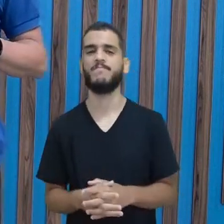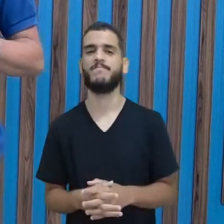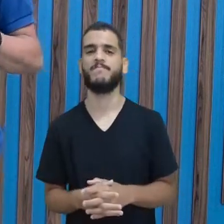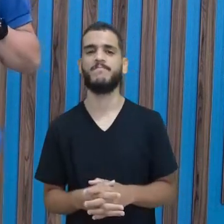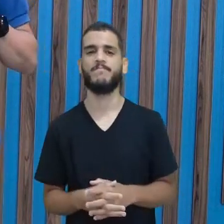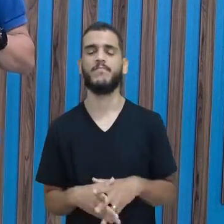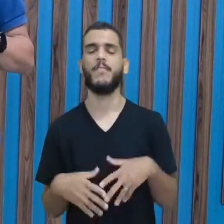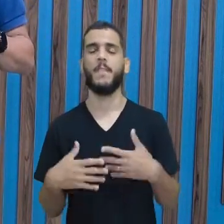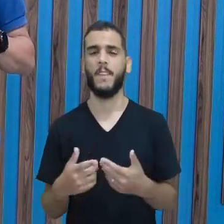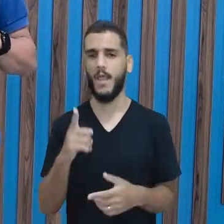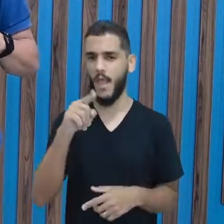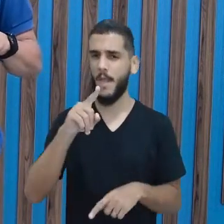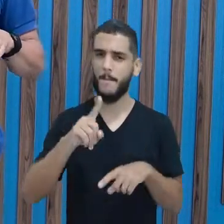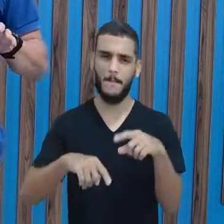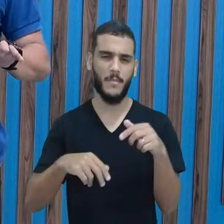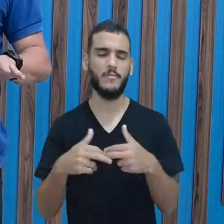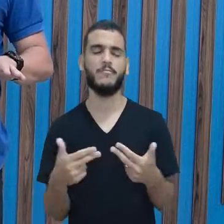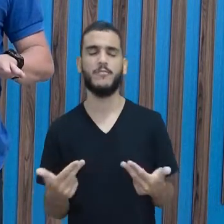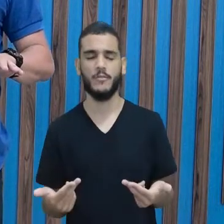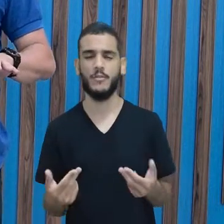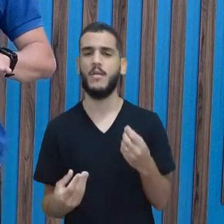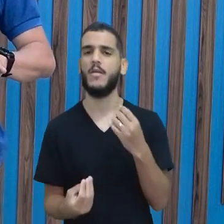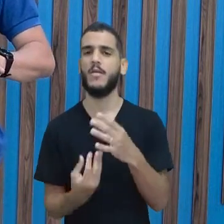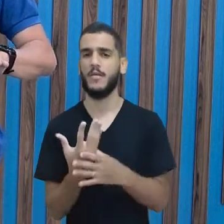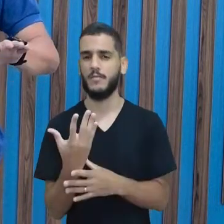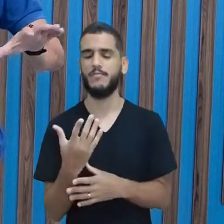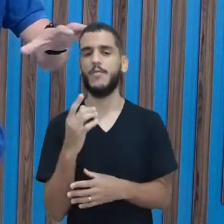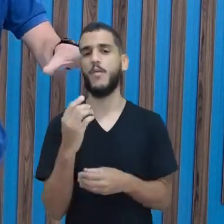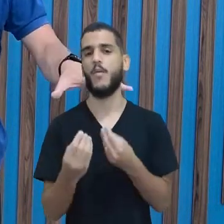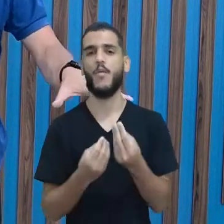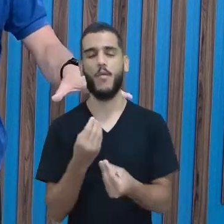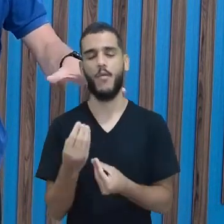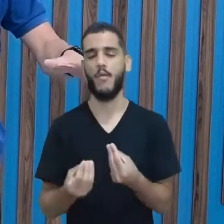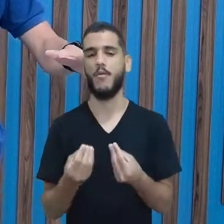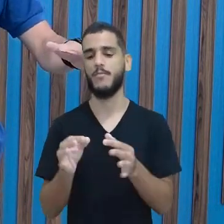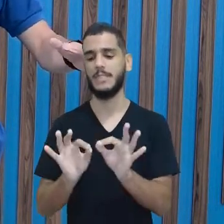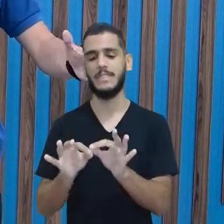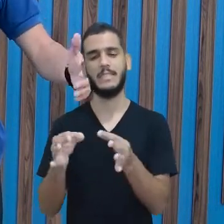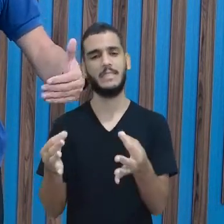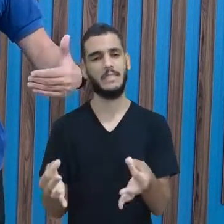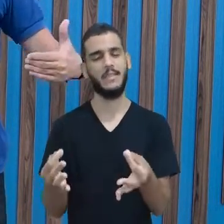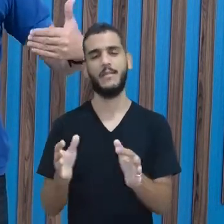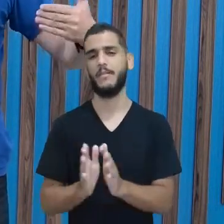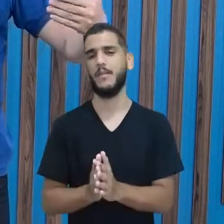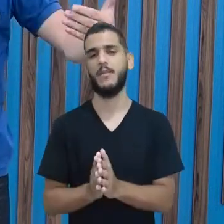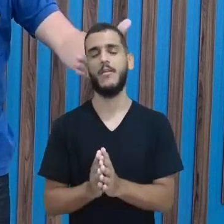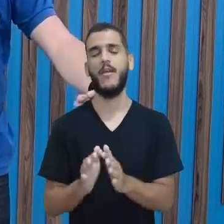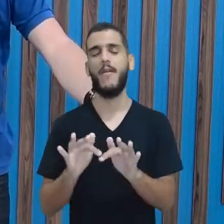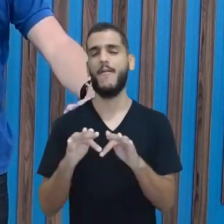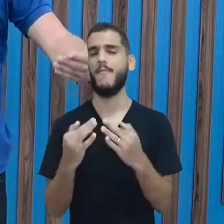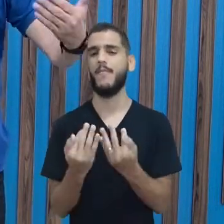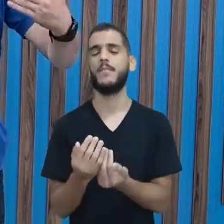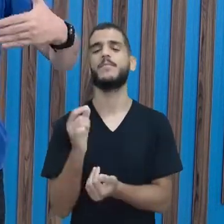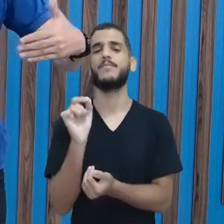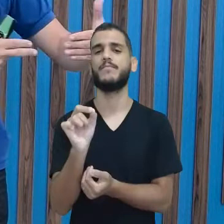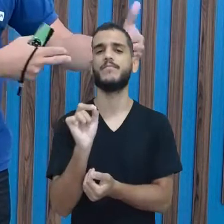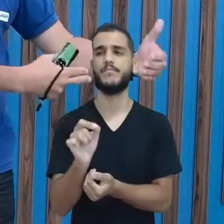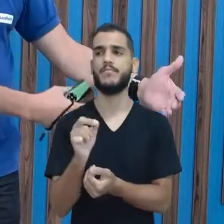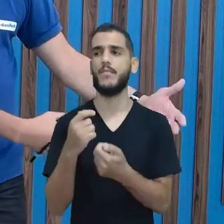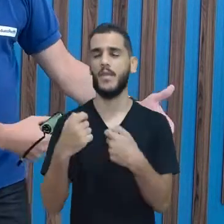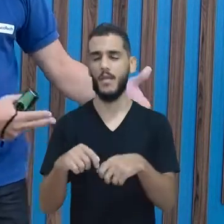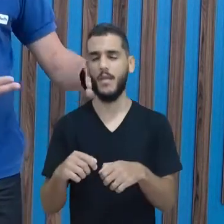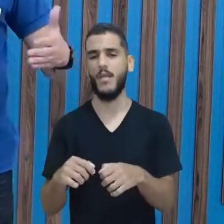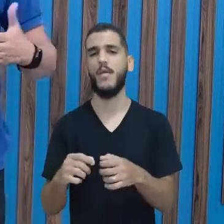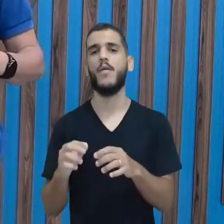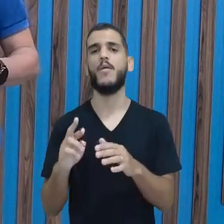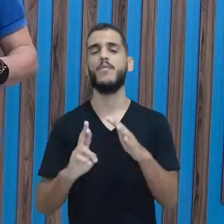Né? Então são produtos que são produzidos de forma orgânica, né? Por familiares e que precisam das feiras livres